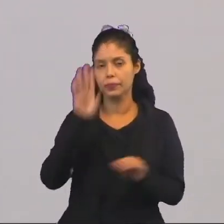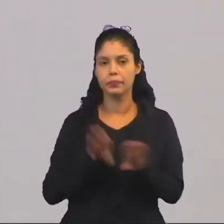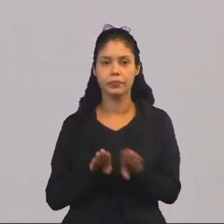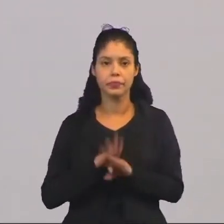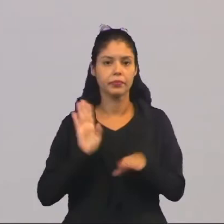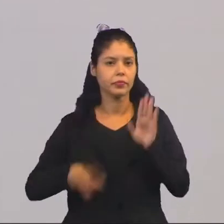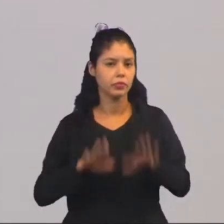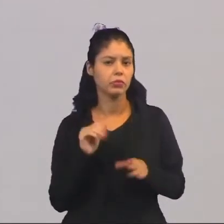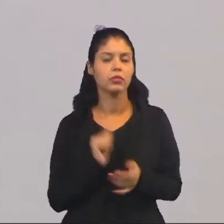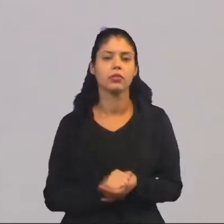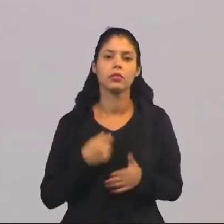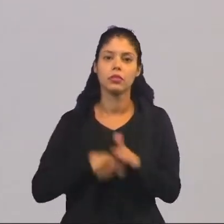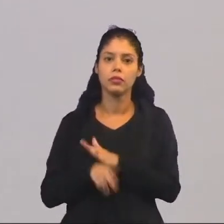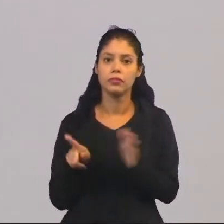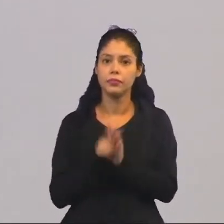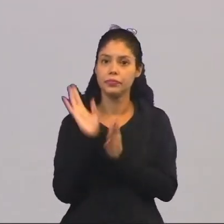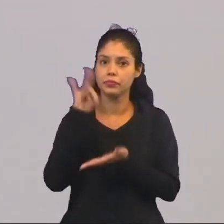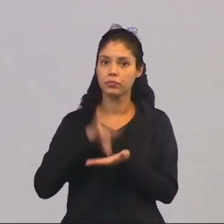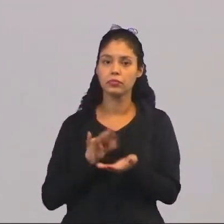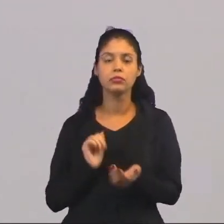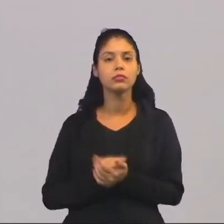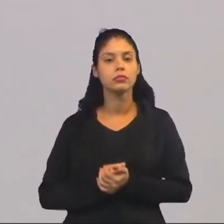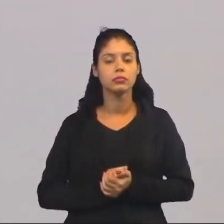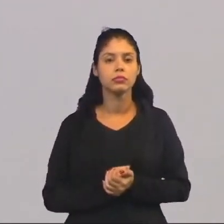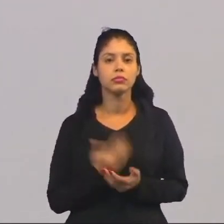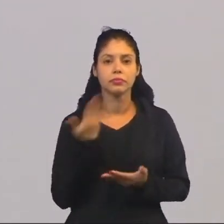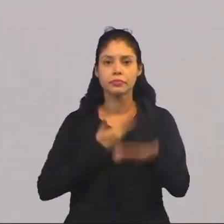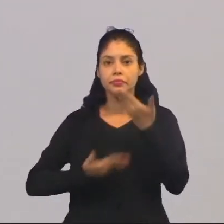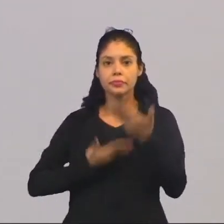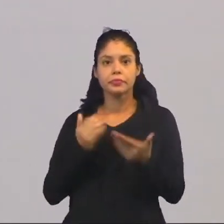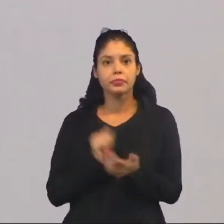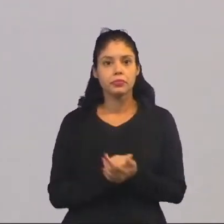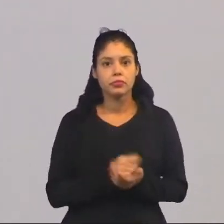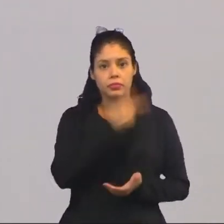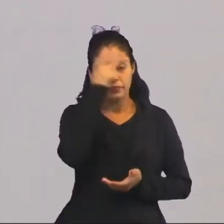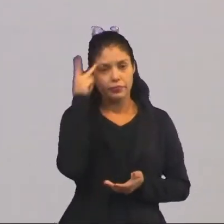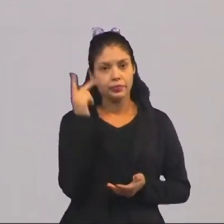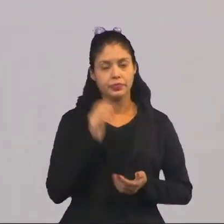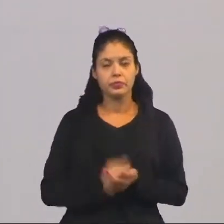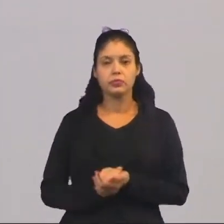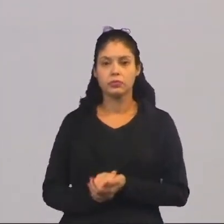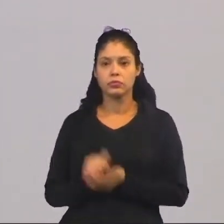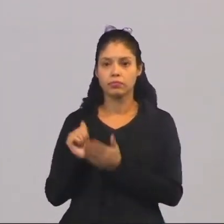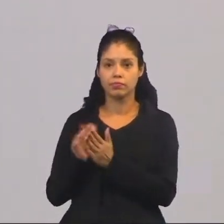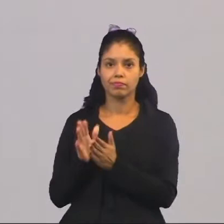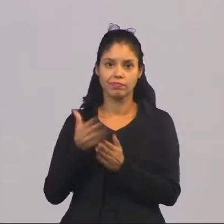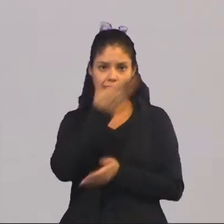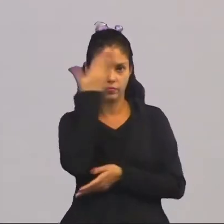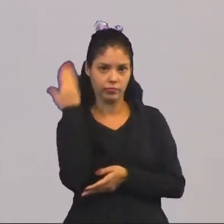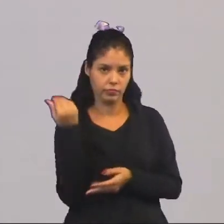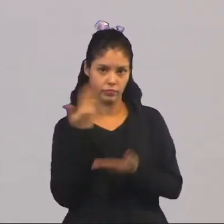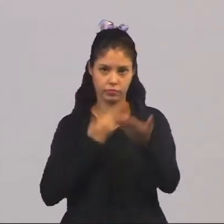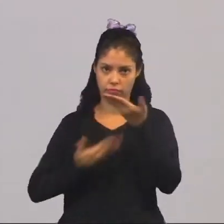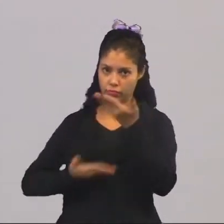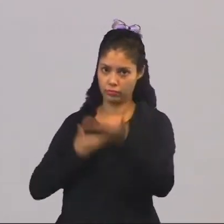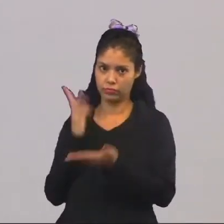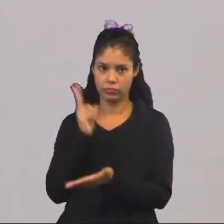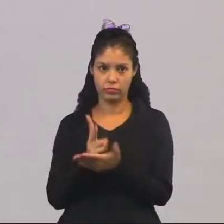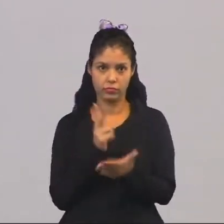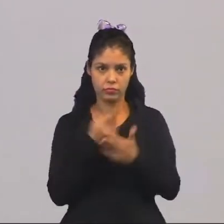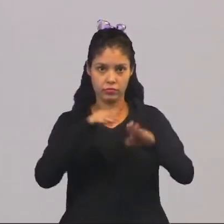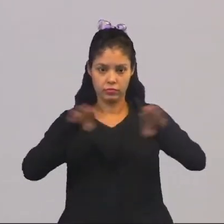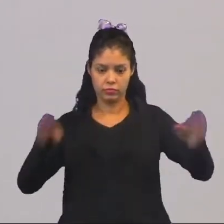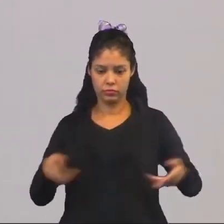vezes, dentro da própria realidade de relação interpessoal com as pessoas, deixa de ter essas relações. Numa mesma mesa de